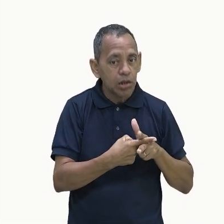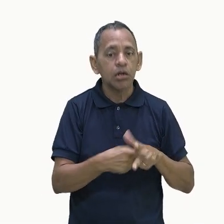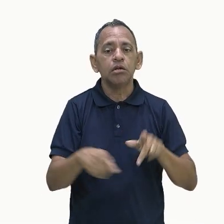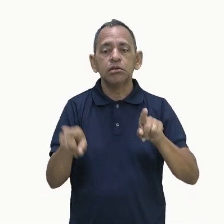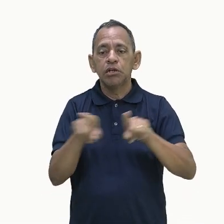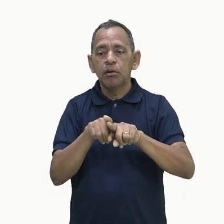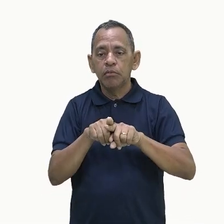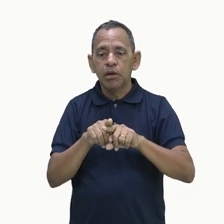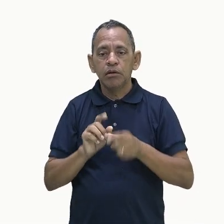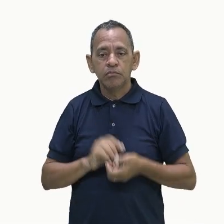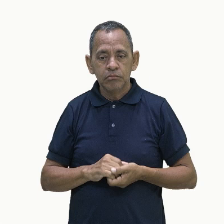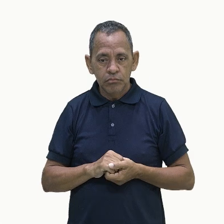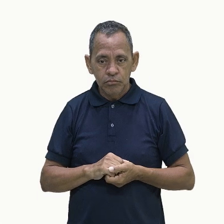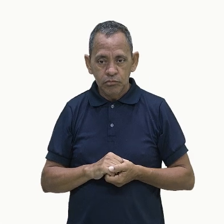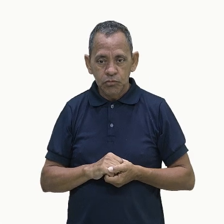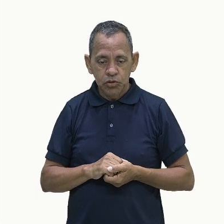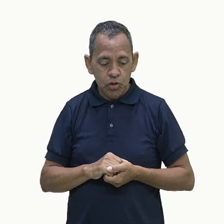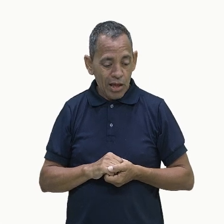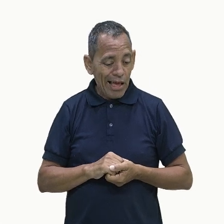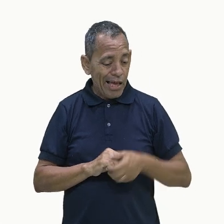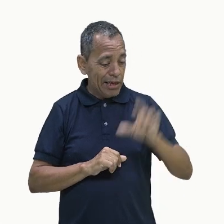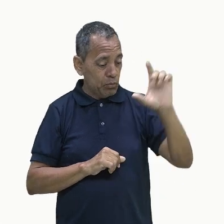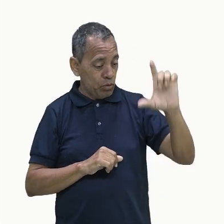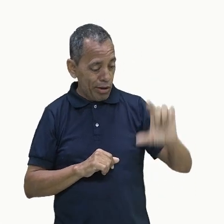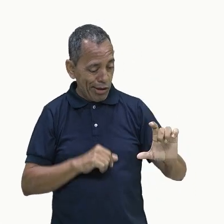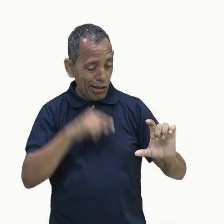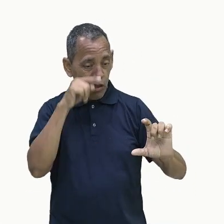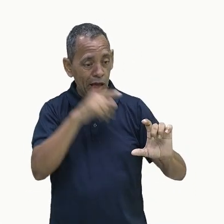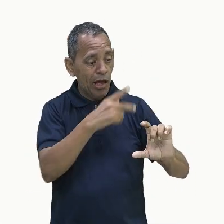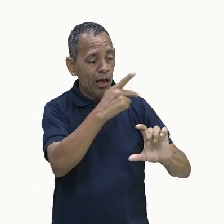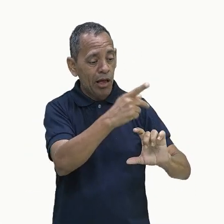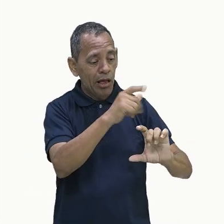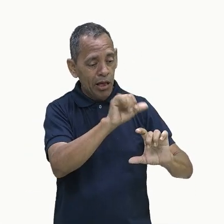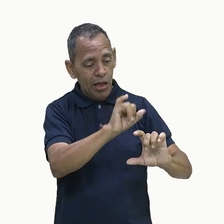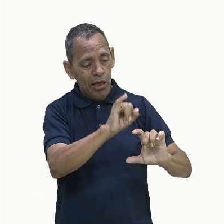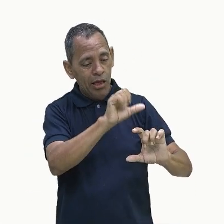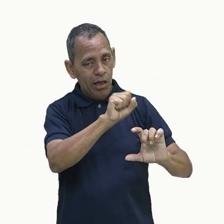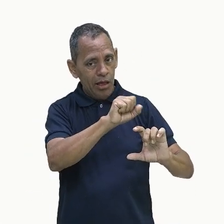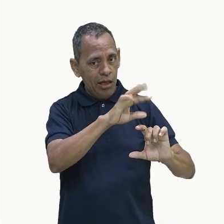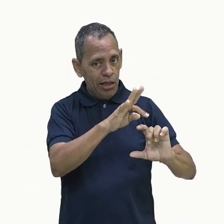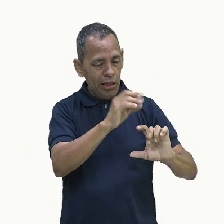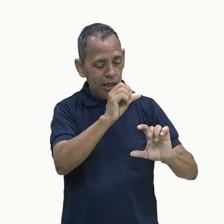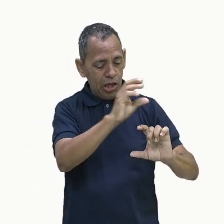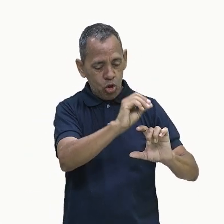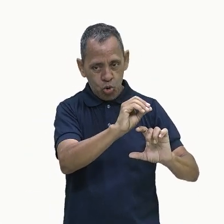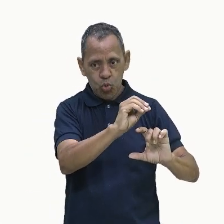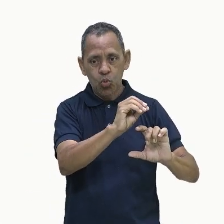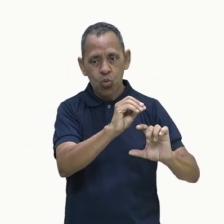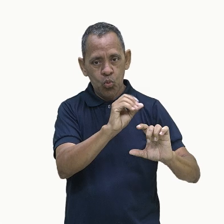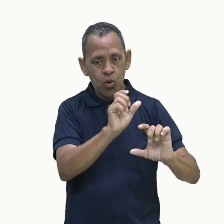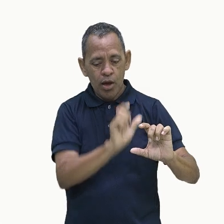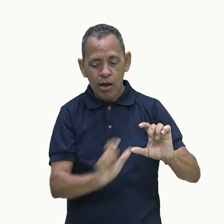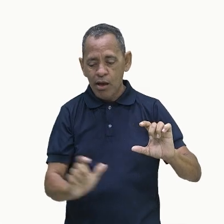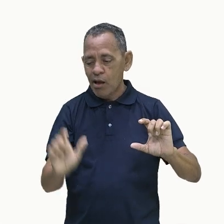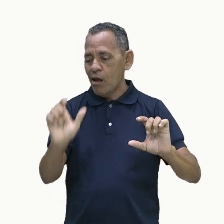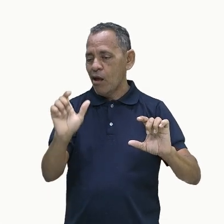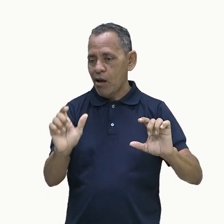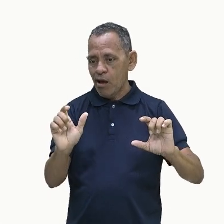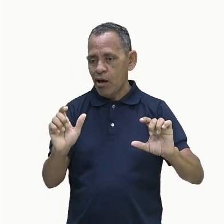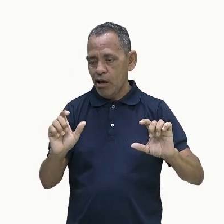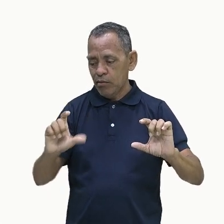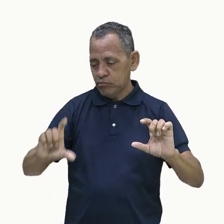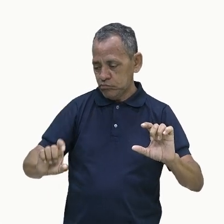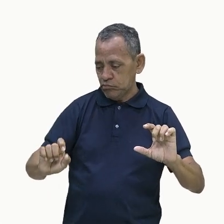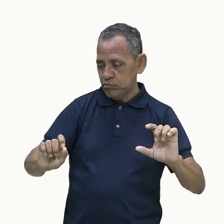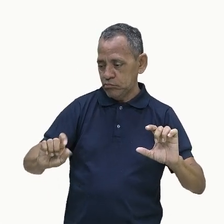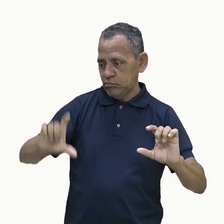um pequeno esforço em um pistão, como nós estamos vendo aqui, que está representando, em um pistão move